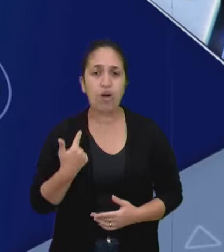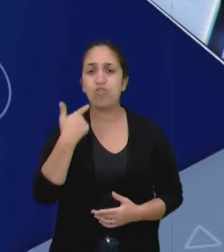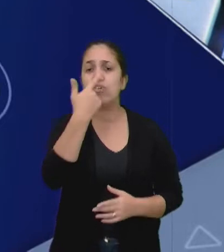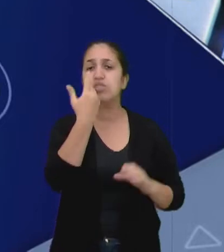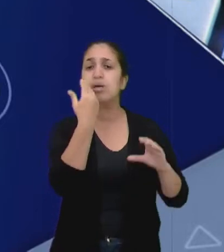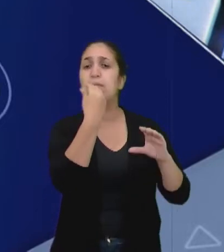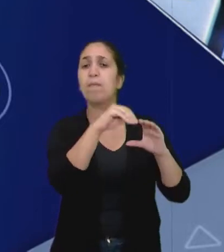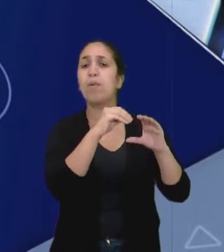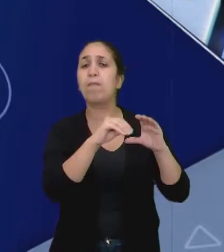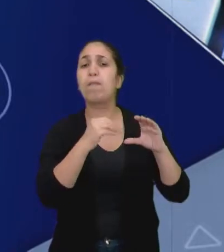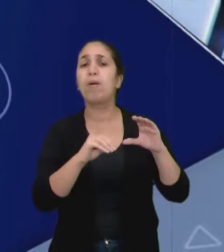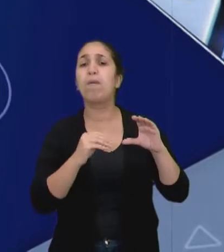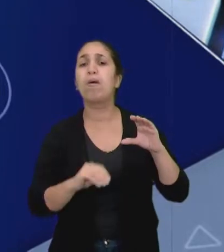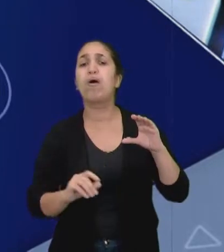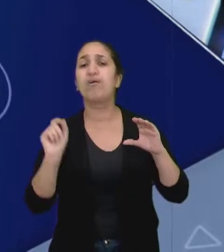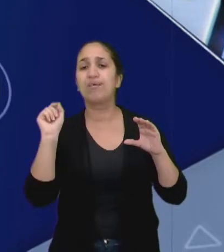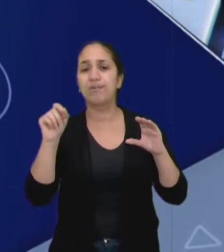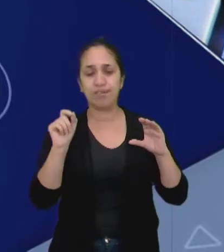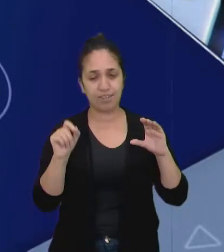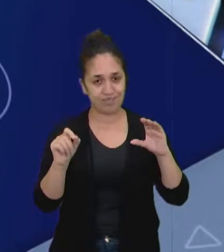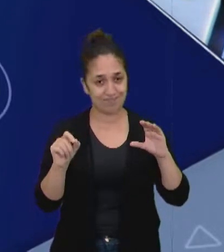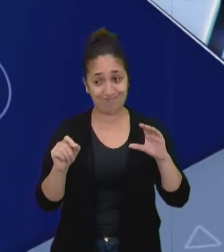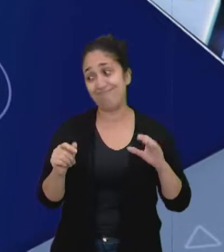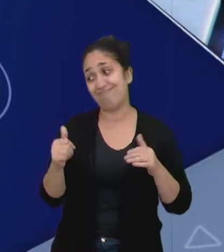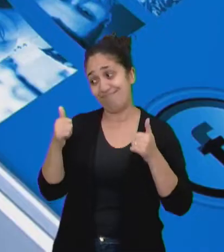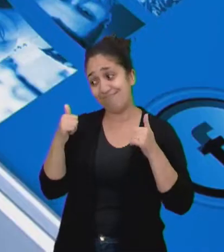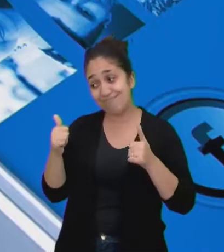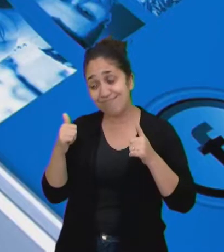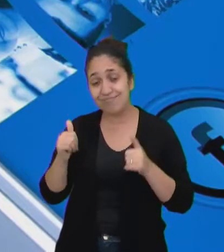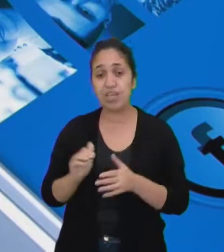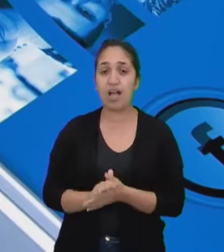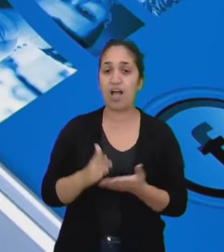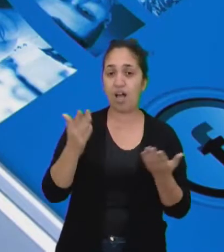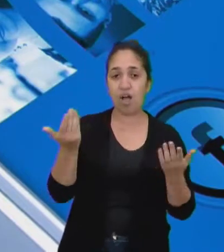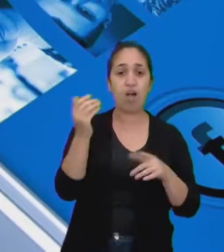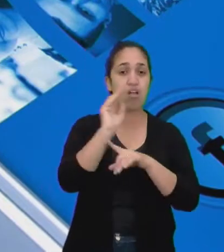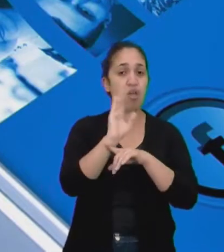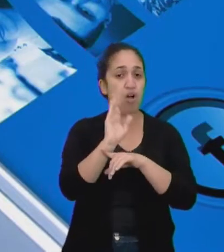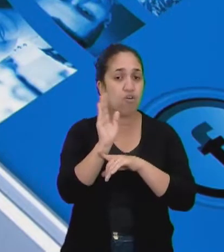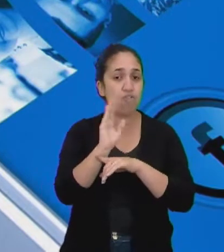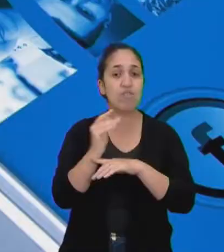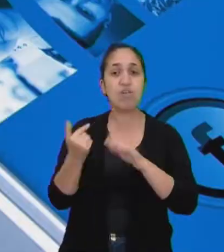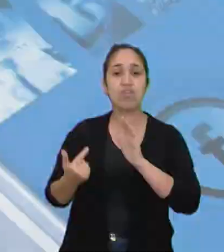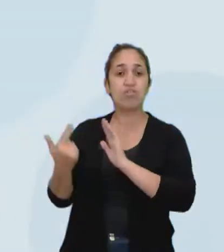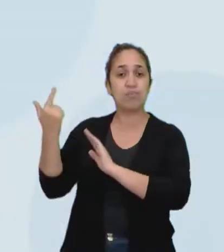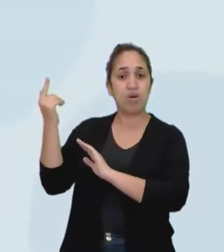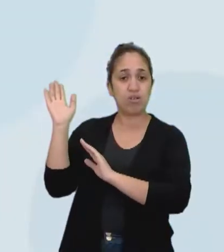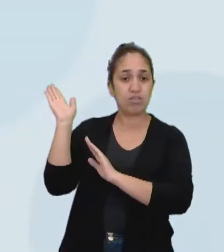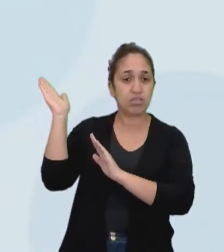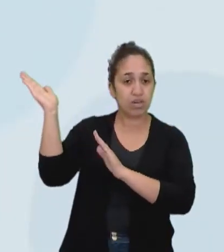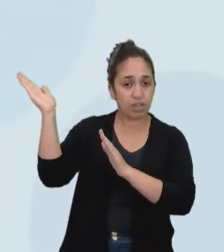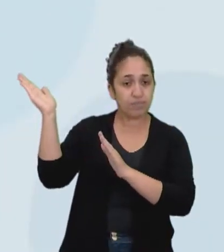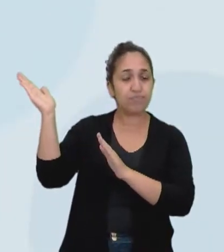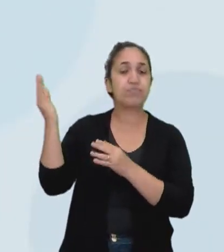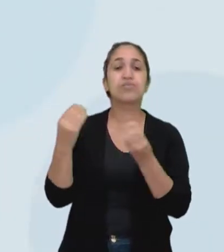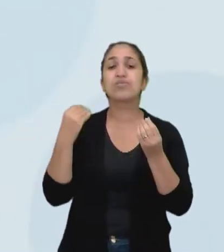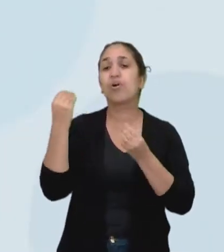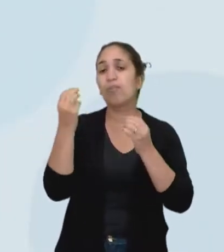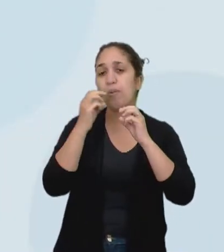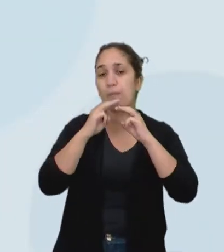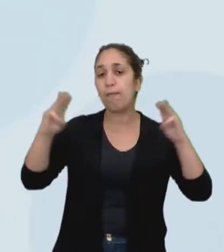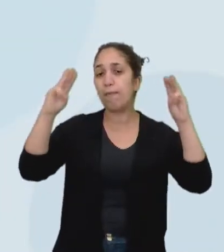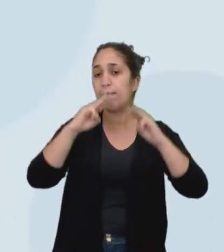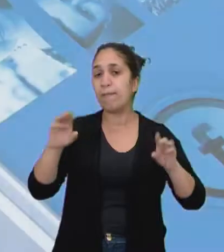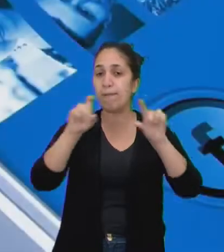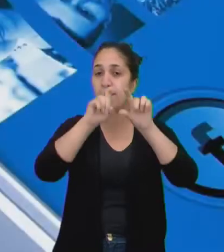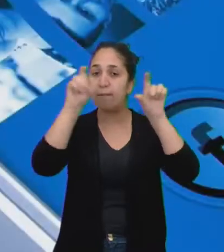nas suas redes sociais aí, hein? Bom, a gente tem agora um vídeo ilustrativo aí para vocês, falando um pouquinho sobre o marketing digital e